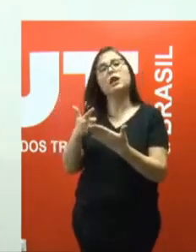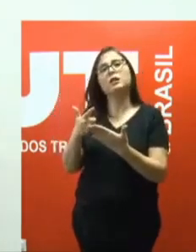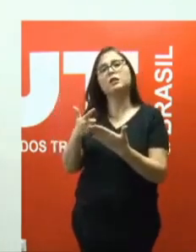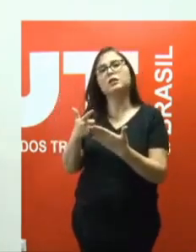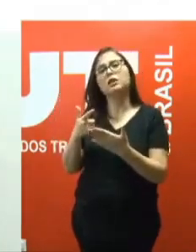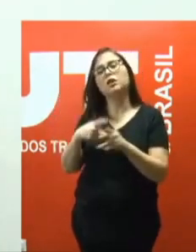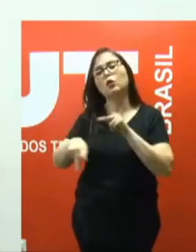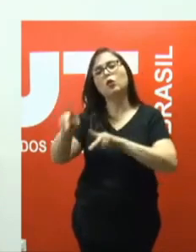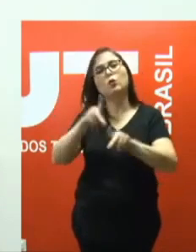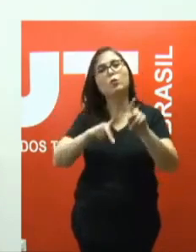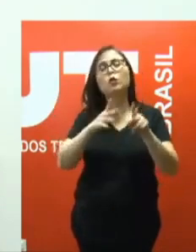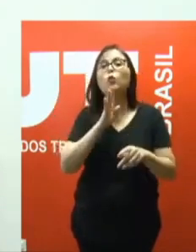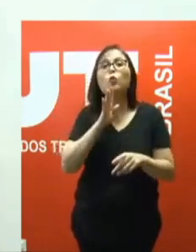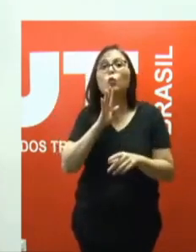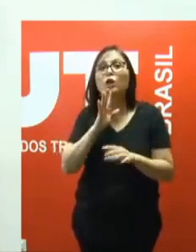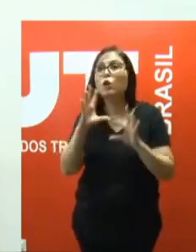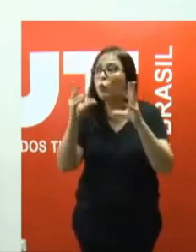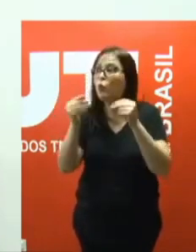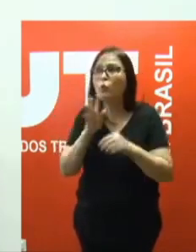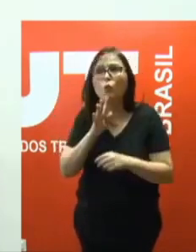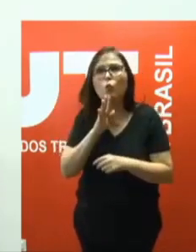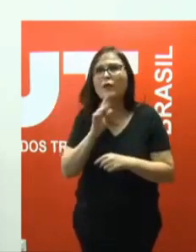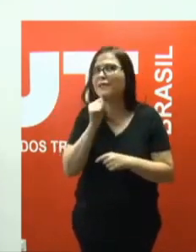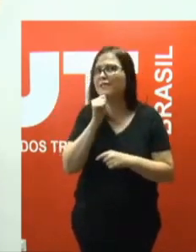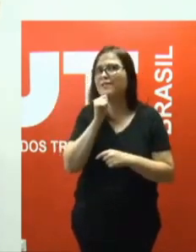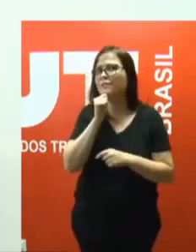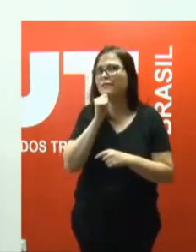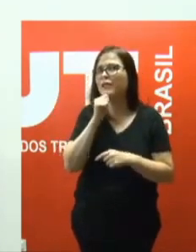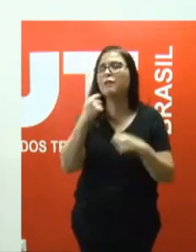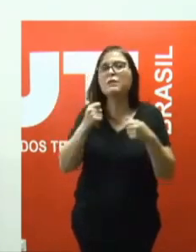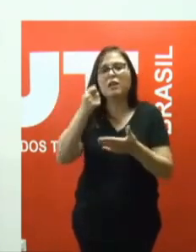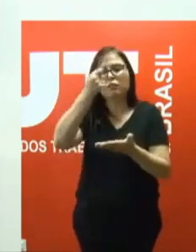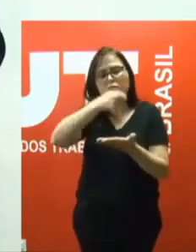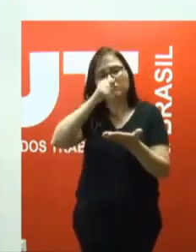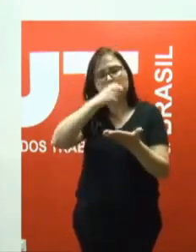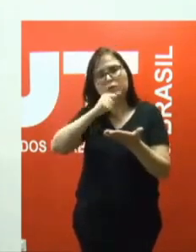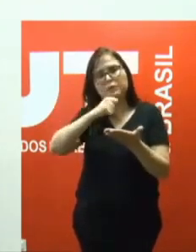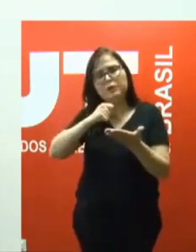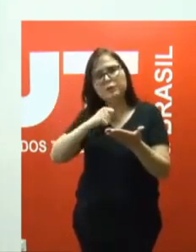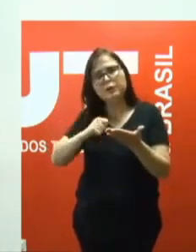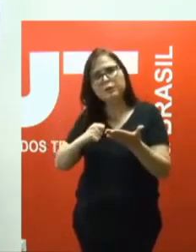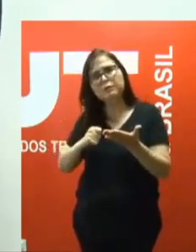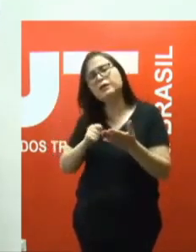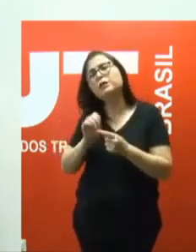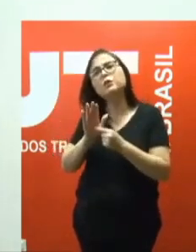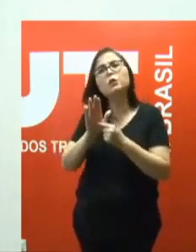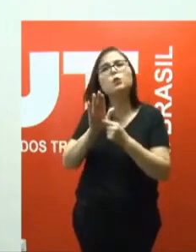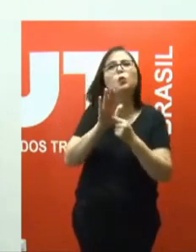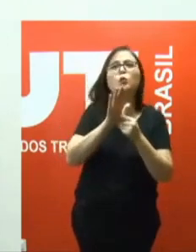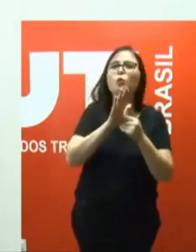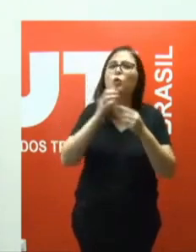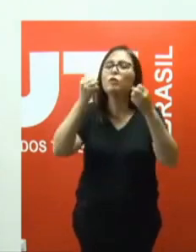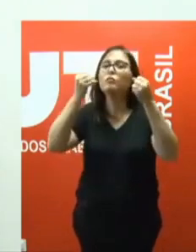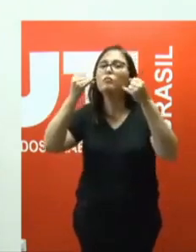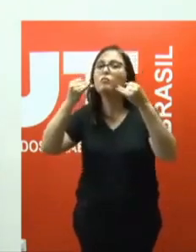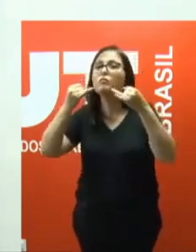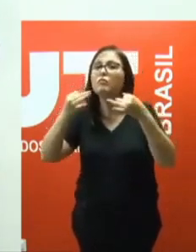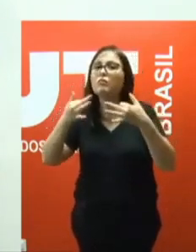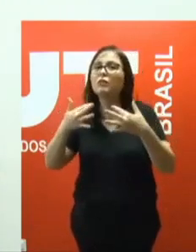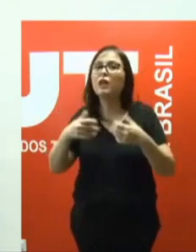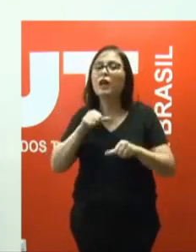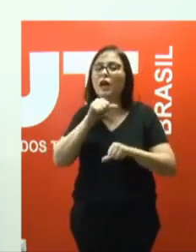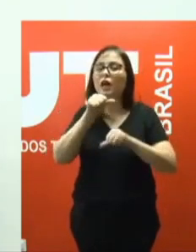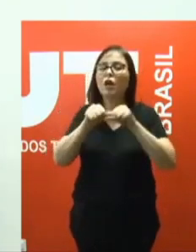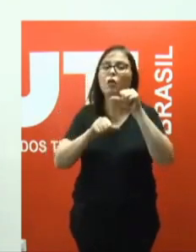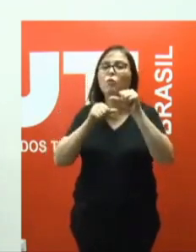ainda não conhece. Então é preciso escrever esse novo para que a gente comece a criar uma narrativa sobre as mudanças que a